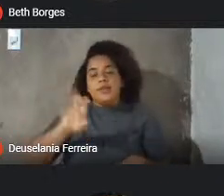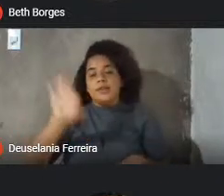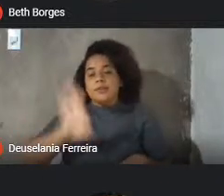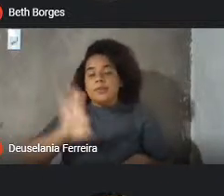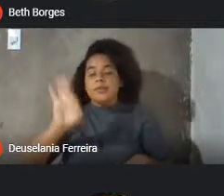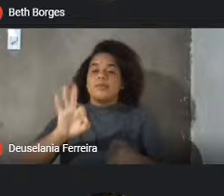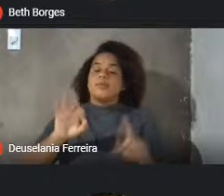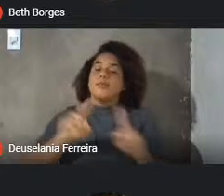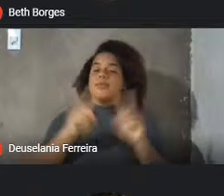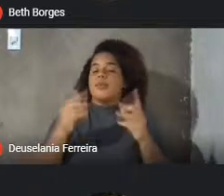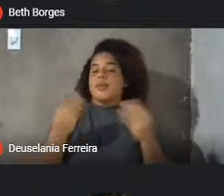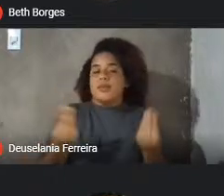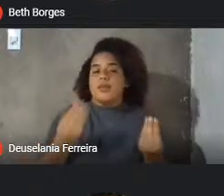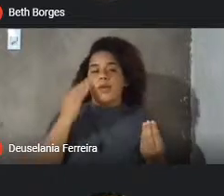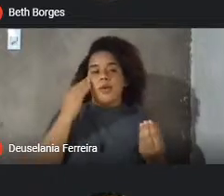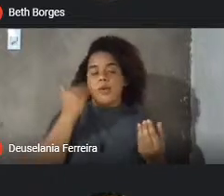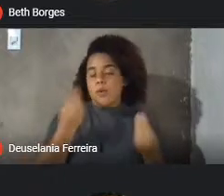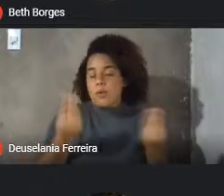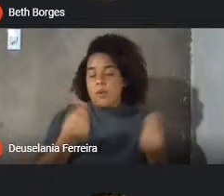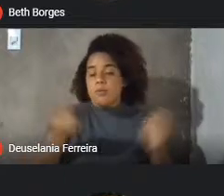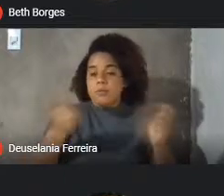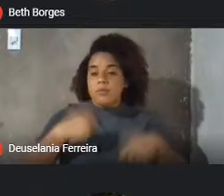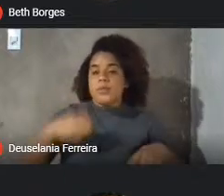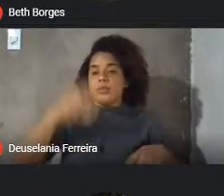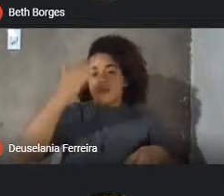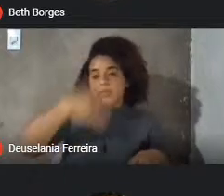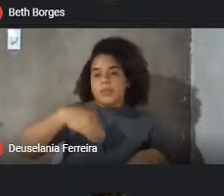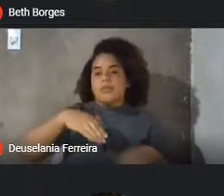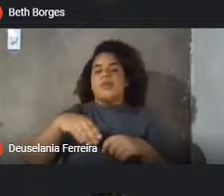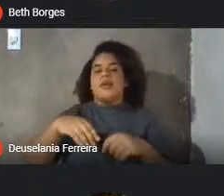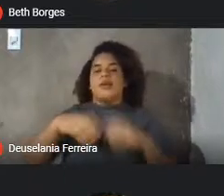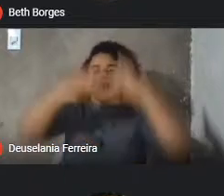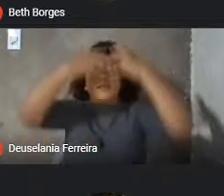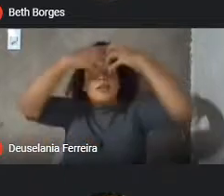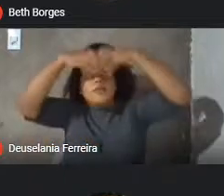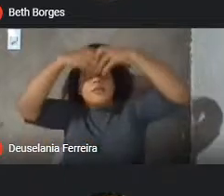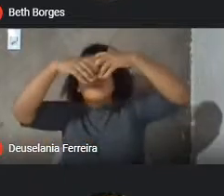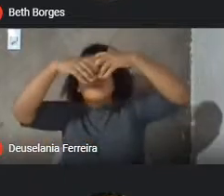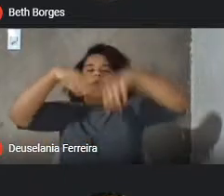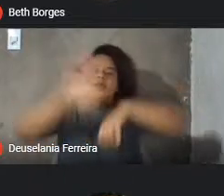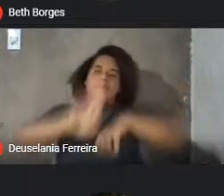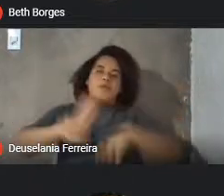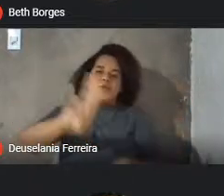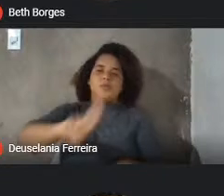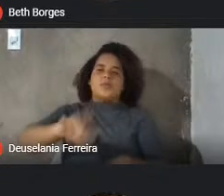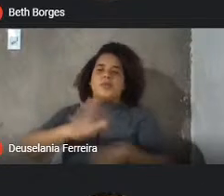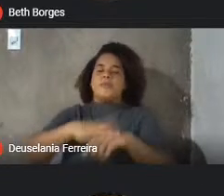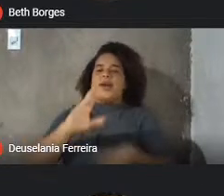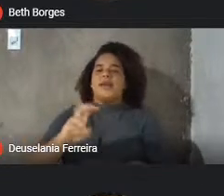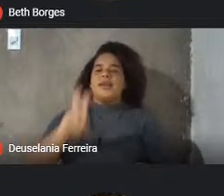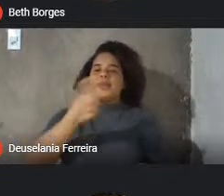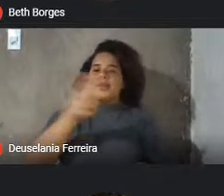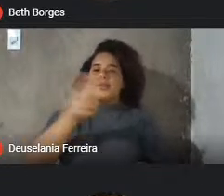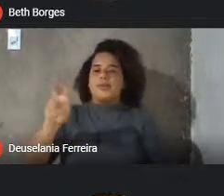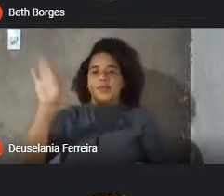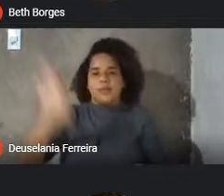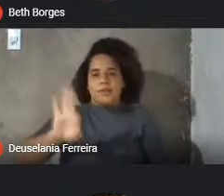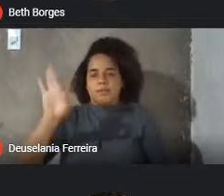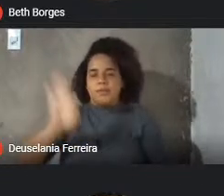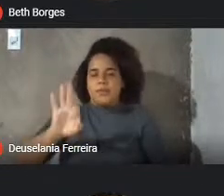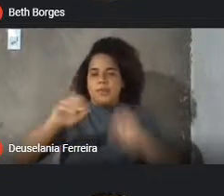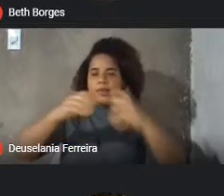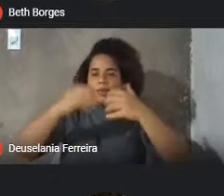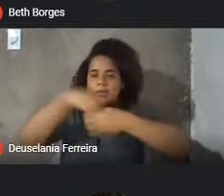ele consiga conscientemente utilizar mais do que 55% da sua consciência,